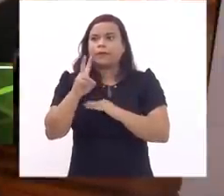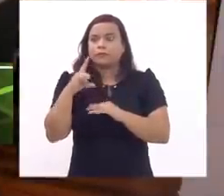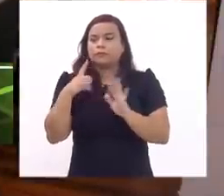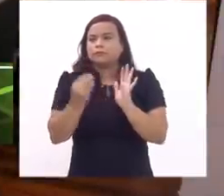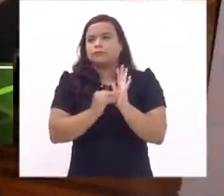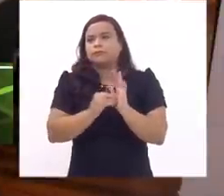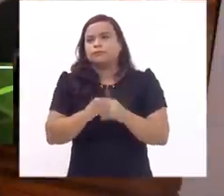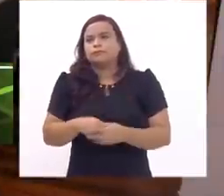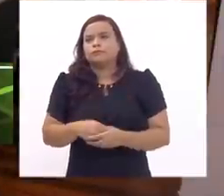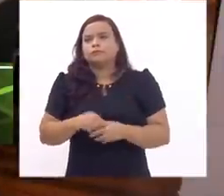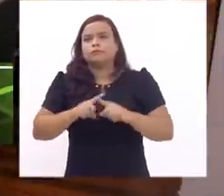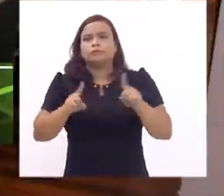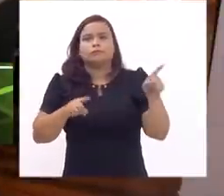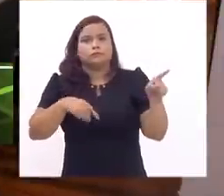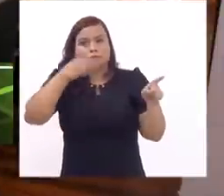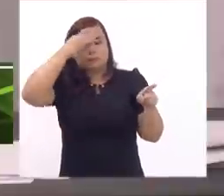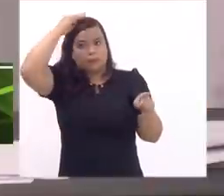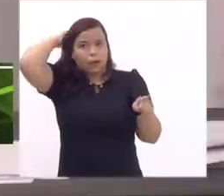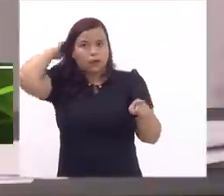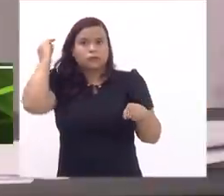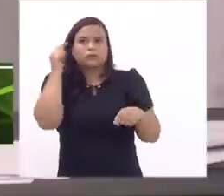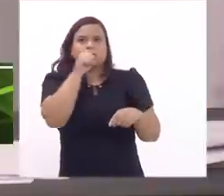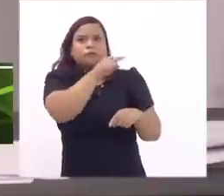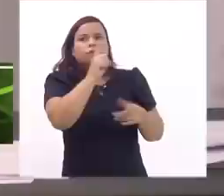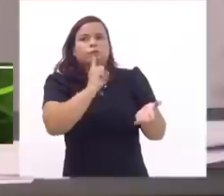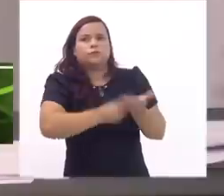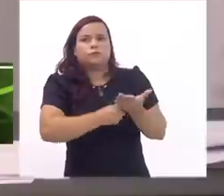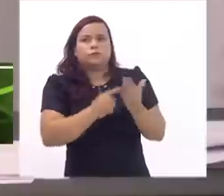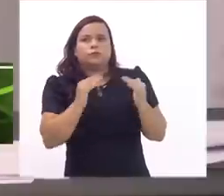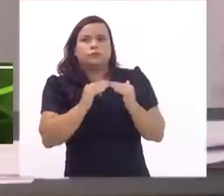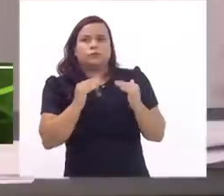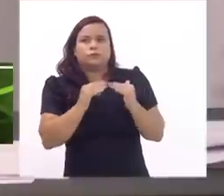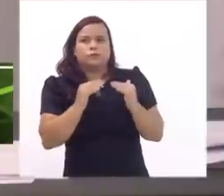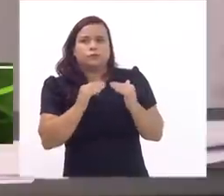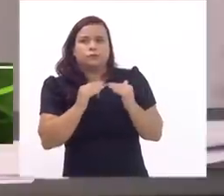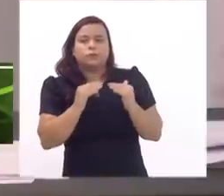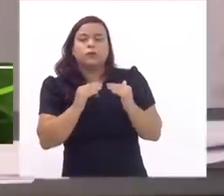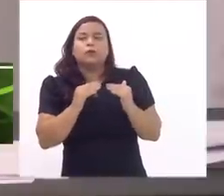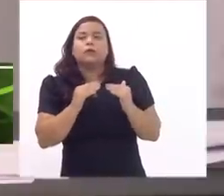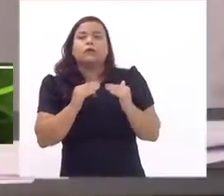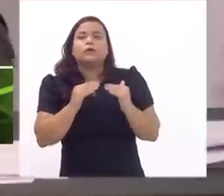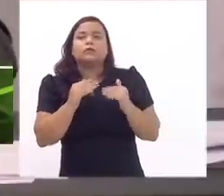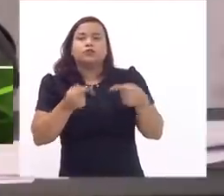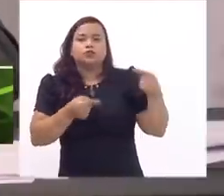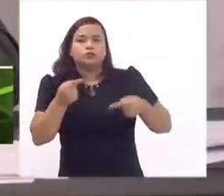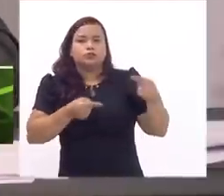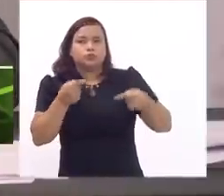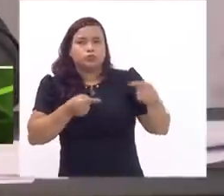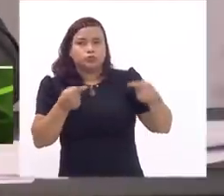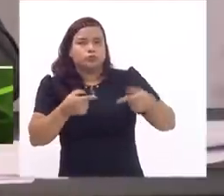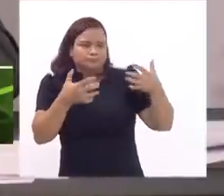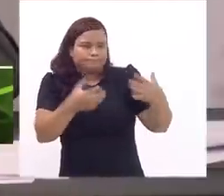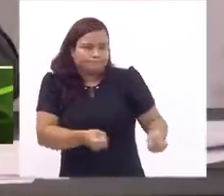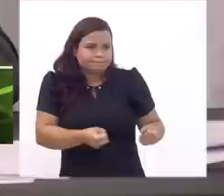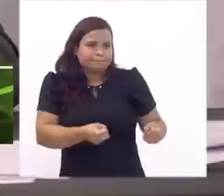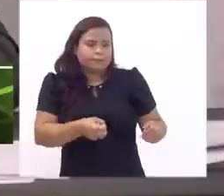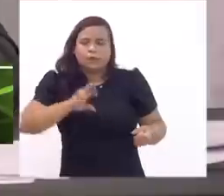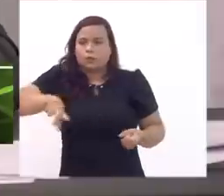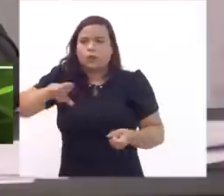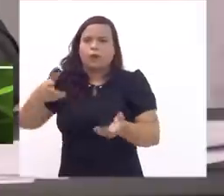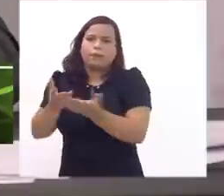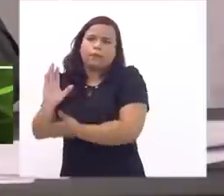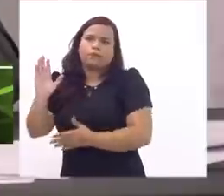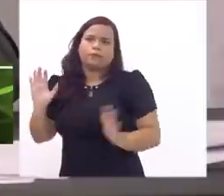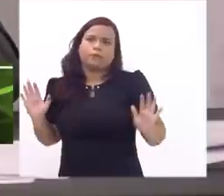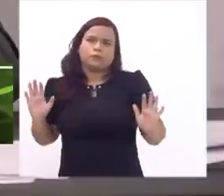Olha só, Márcio, uma coisa é você se comprometer de discutir o projeto, outra coisa é se comprometer de aprovar o projeto, outra coisa é se comprometer, se houver veto, de derrubar o